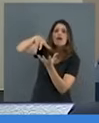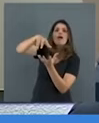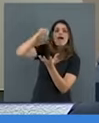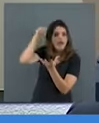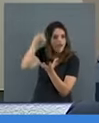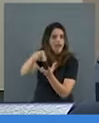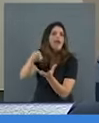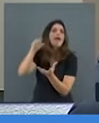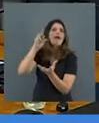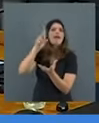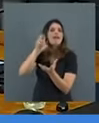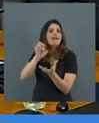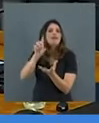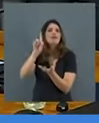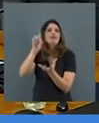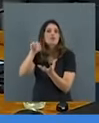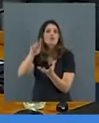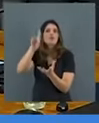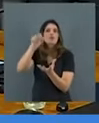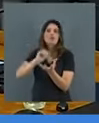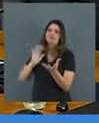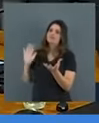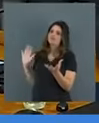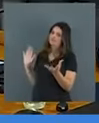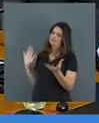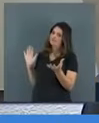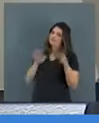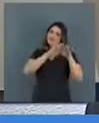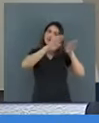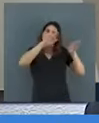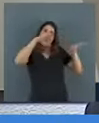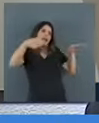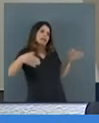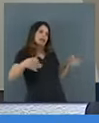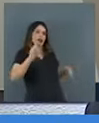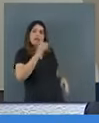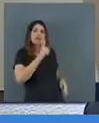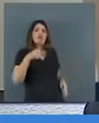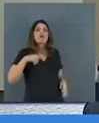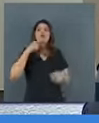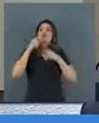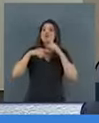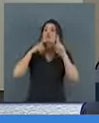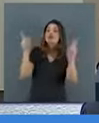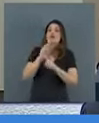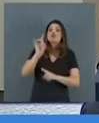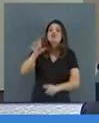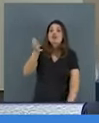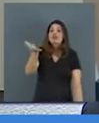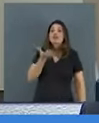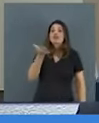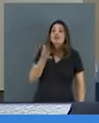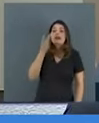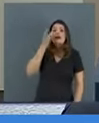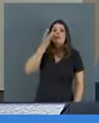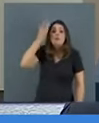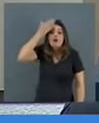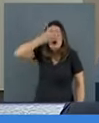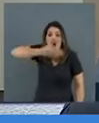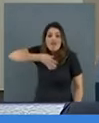Marcos Pontes. Eu espero ter tirado sua dúvida. Tirou. Na verdade, eu nunca tive a dúvida, eu só queria uma voz autorizada sobre